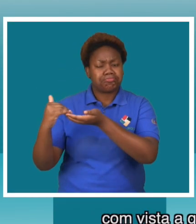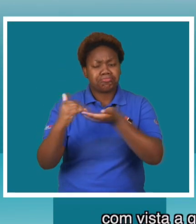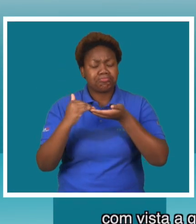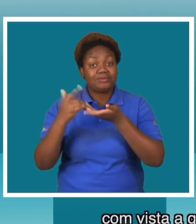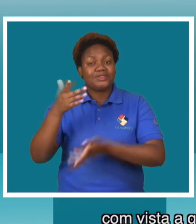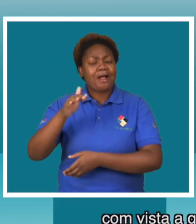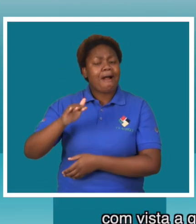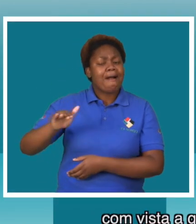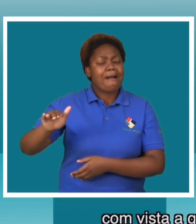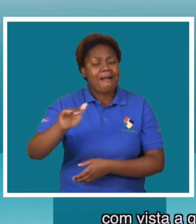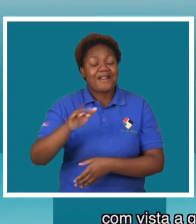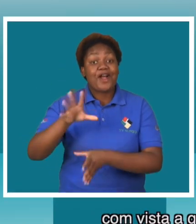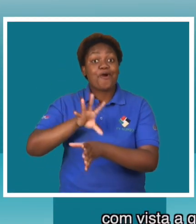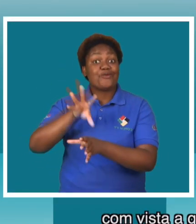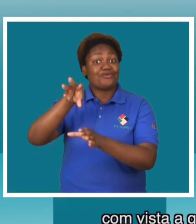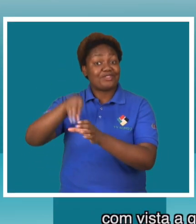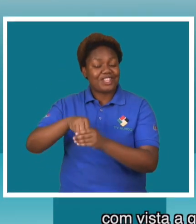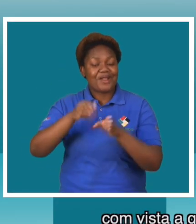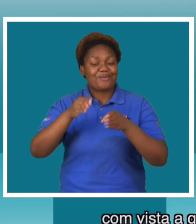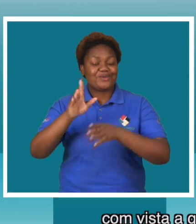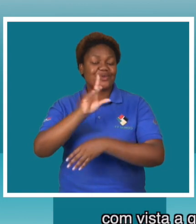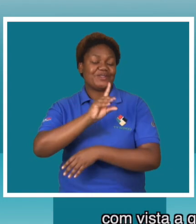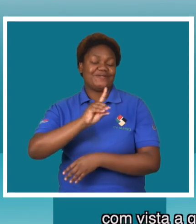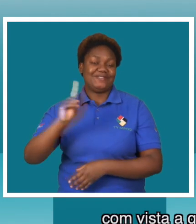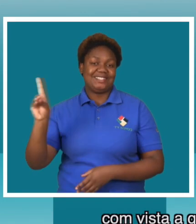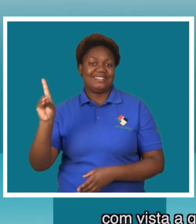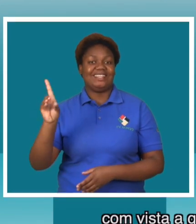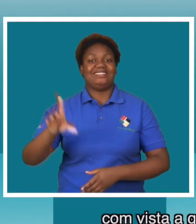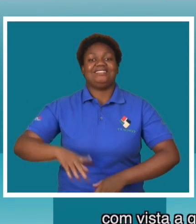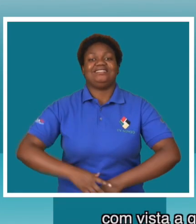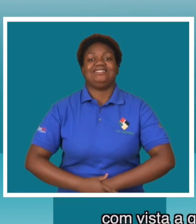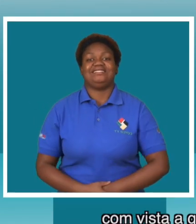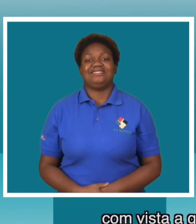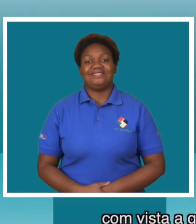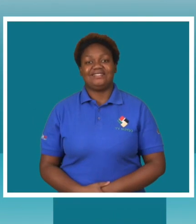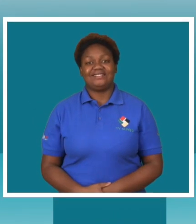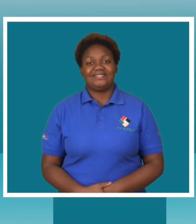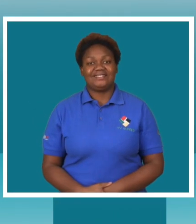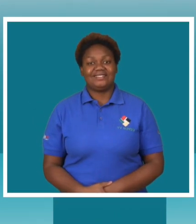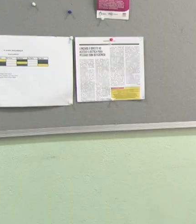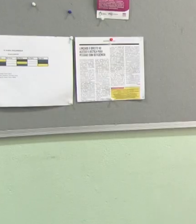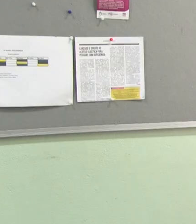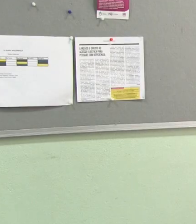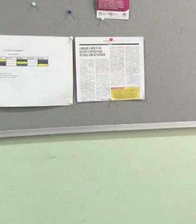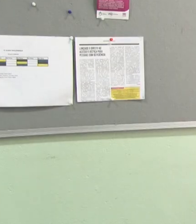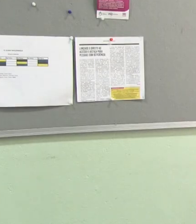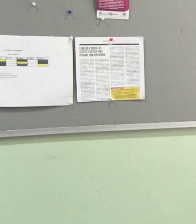sobretudo, a inclusão da pessoa com deficiência nas várias esferas sociais.